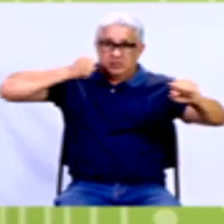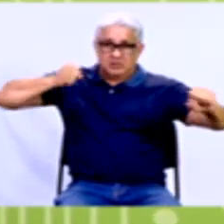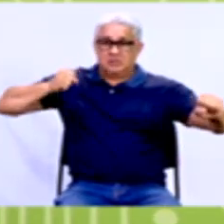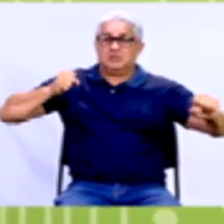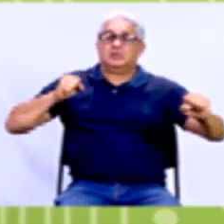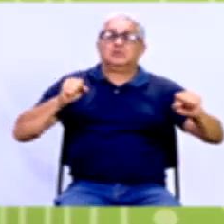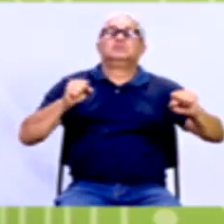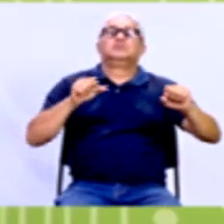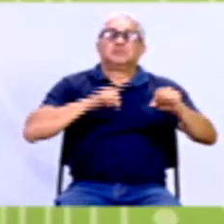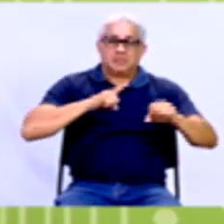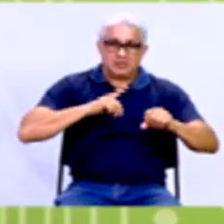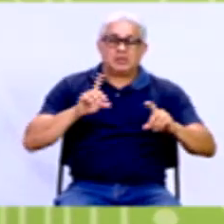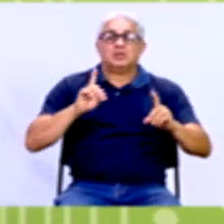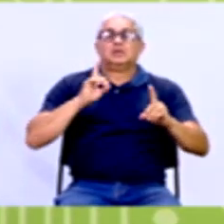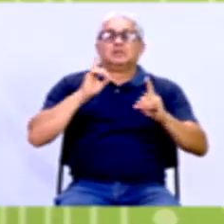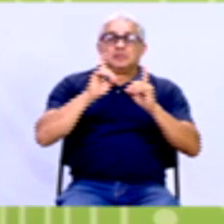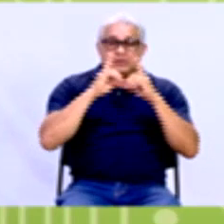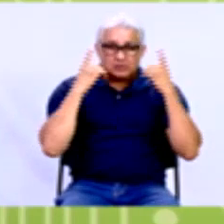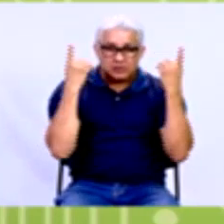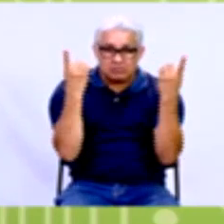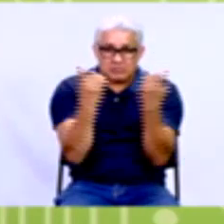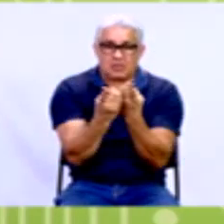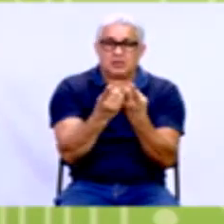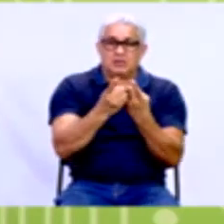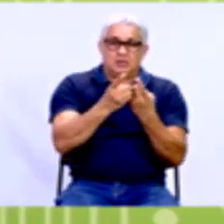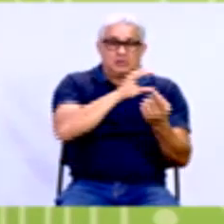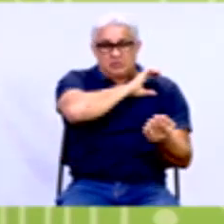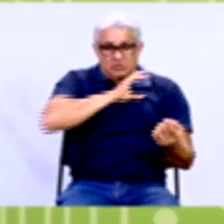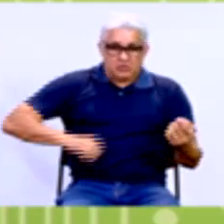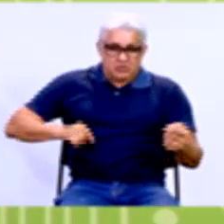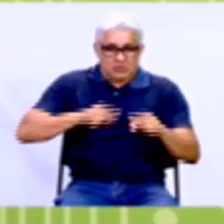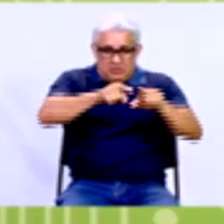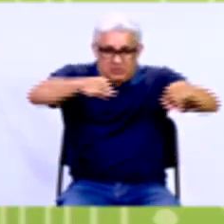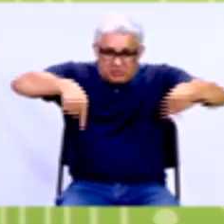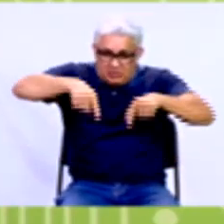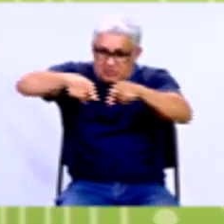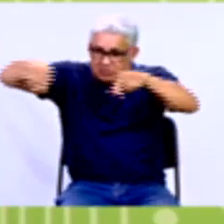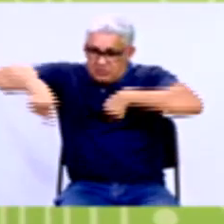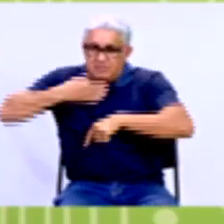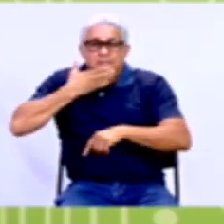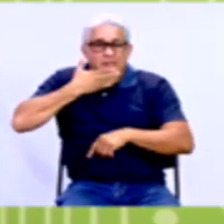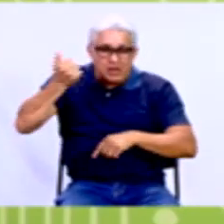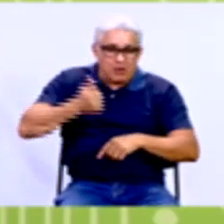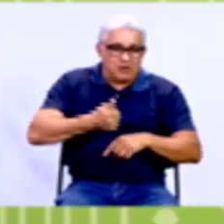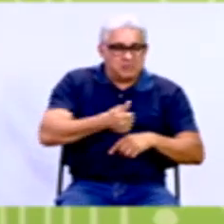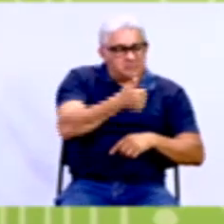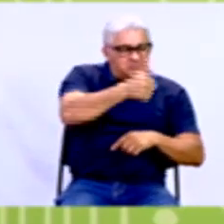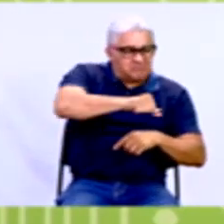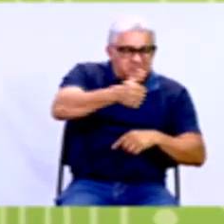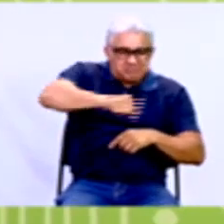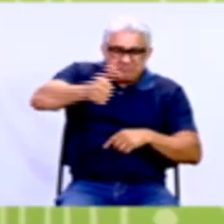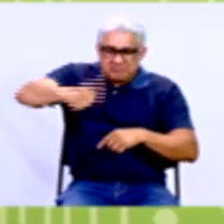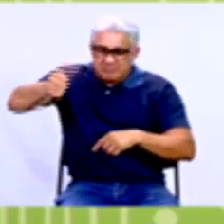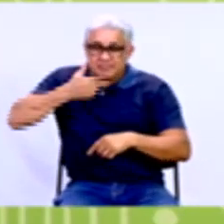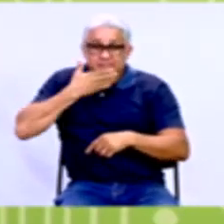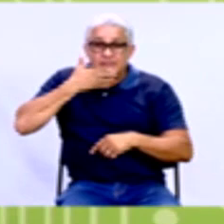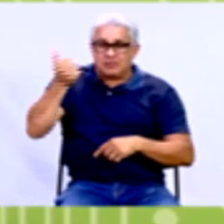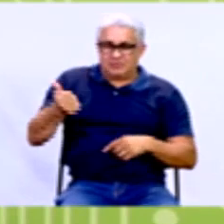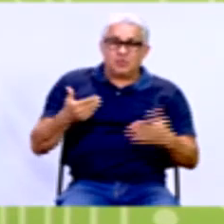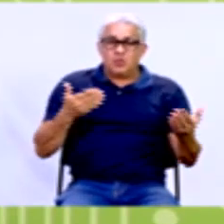departamento ali tem uma coordenação para ir fazendo melhorias, para ver o que não está funcionando bem e tentar melhorar, né?